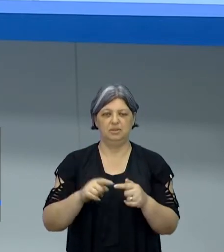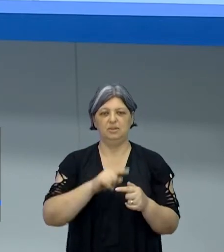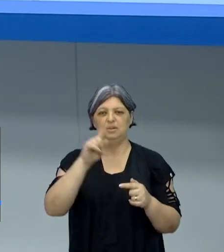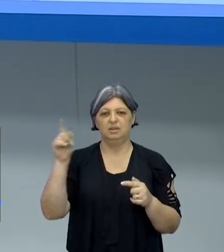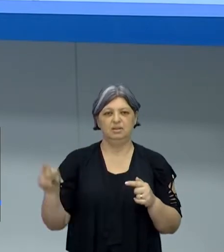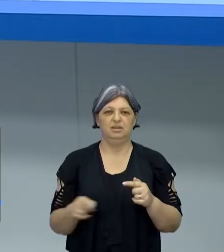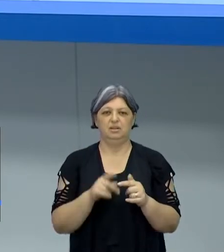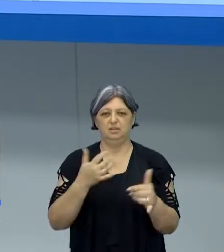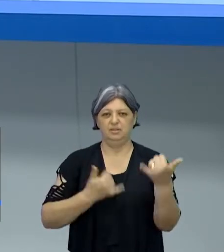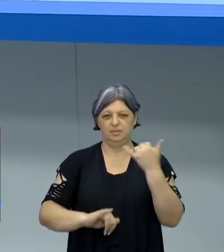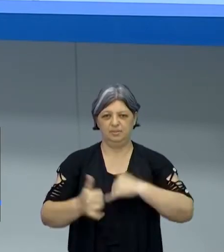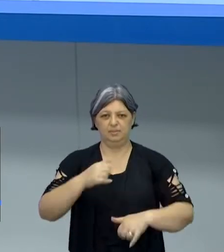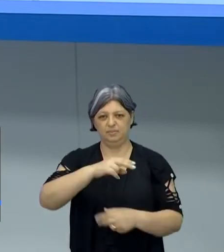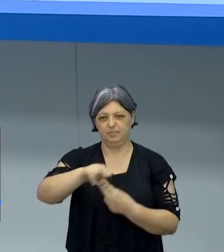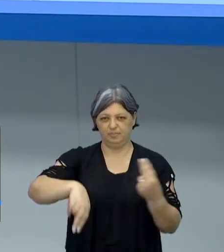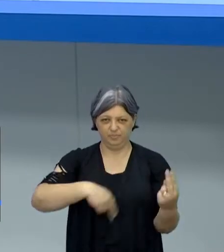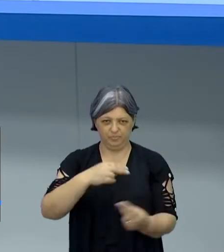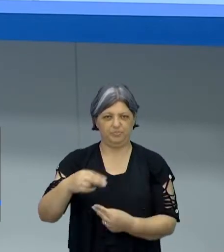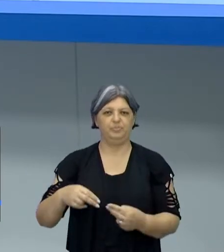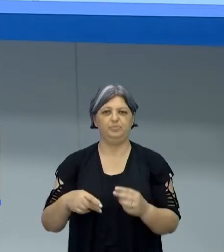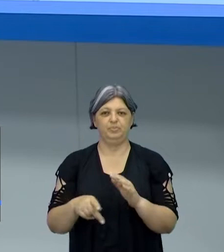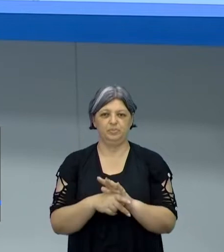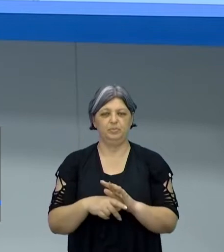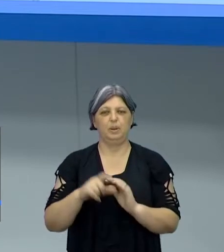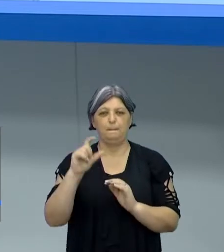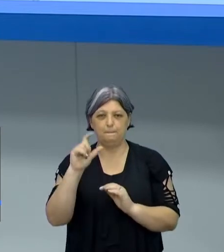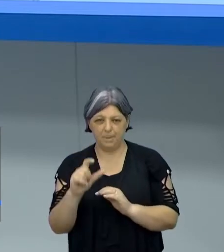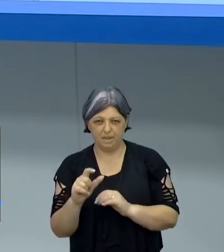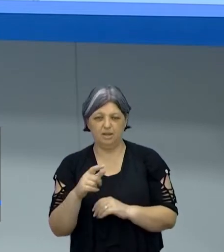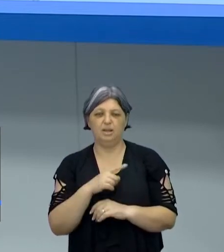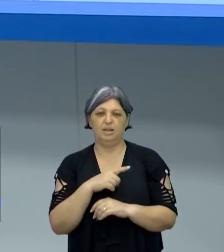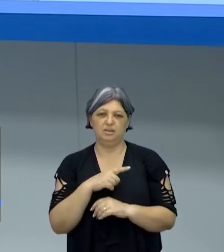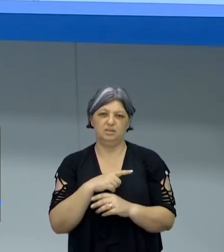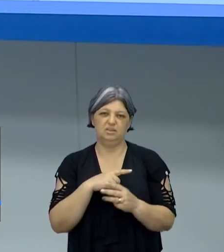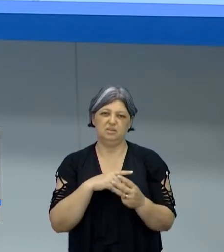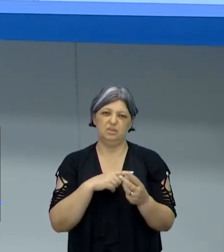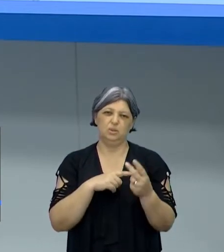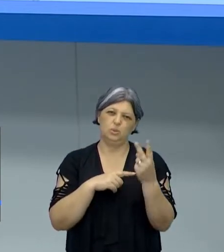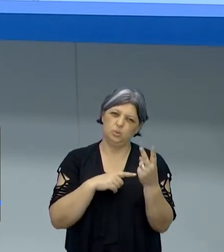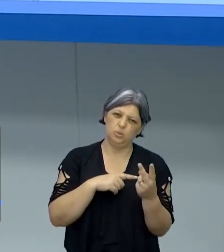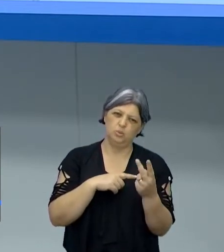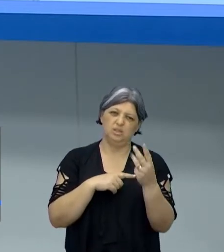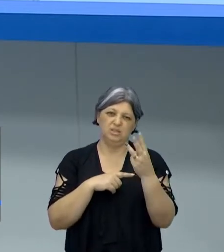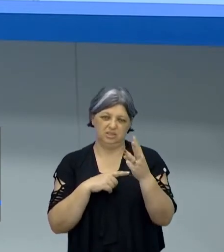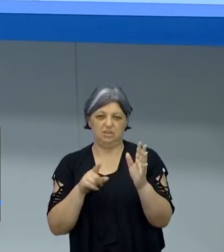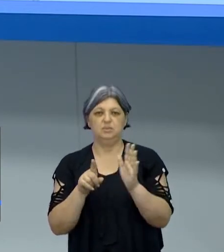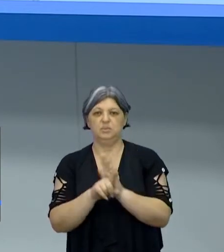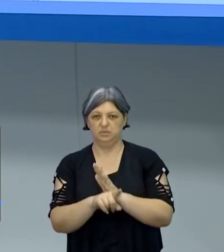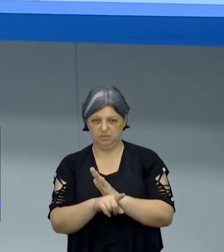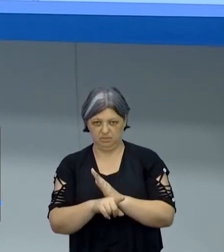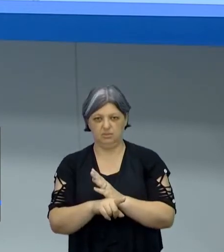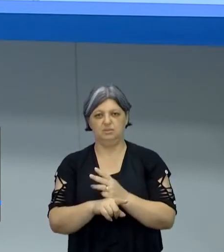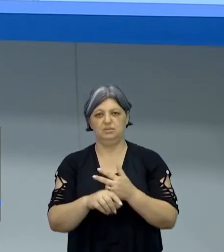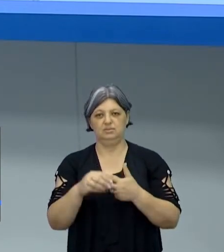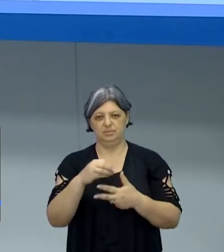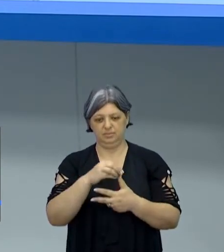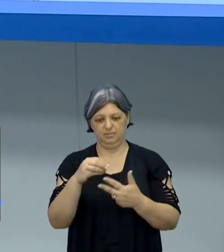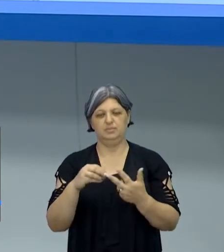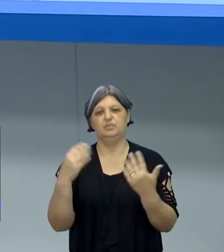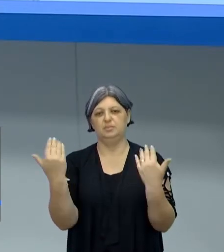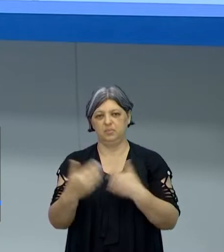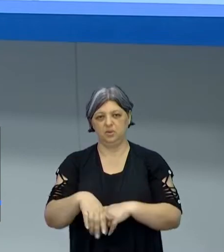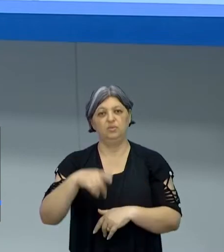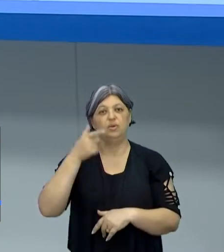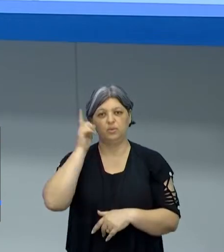universo elétrico, a gente estava falando de circuitos com pilhas. Hein? Então tinha 2 ou 3 perguntas de Enem que caiu ontem aí nas